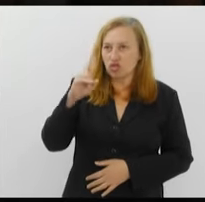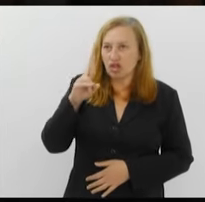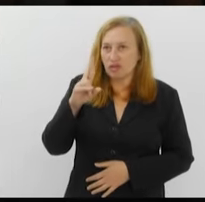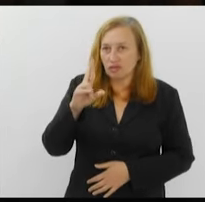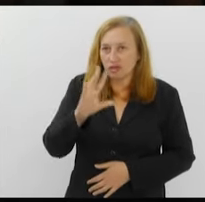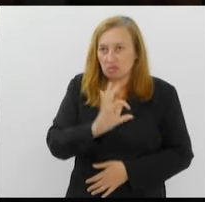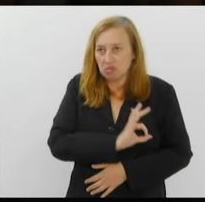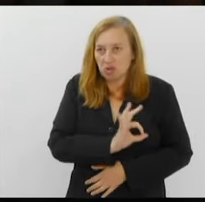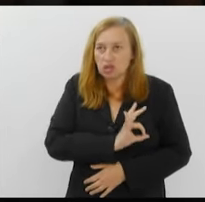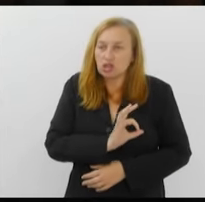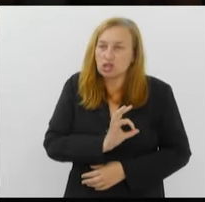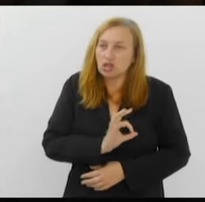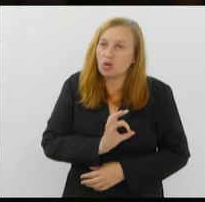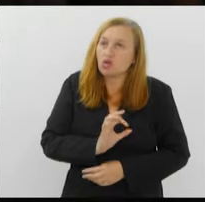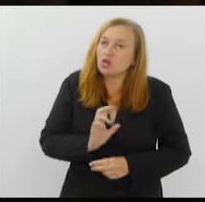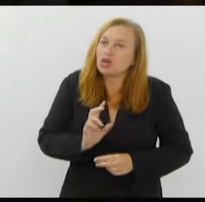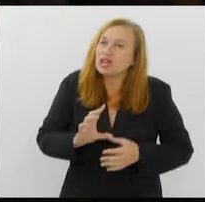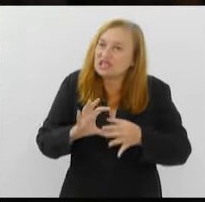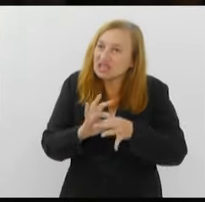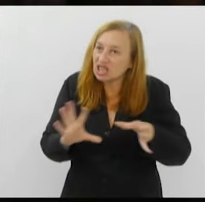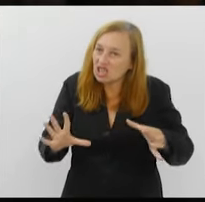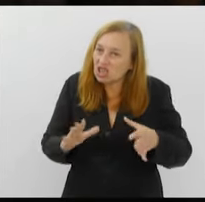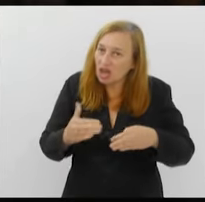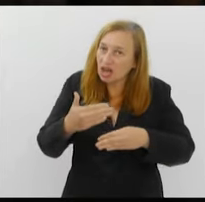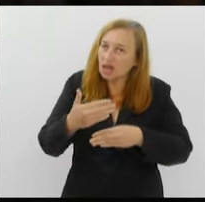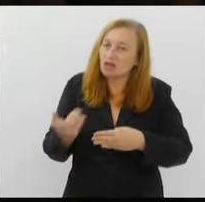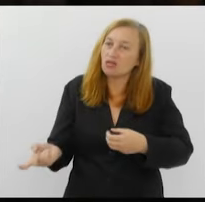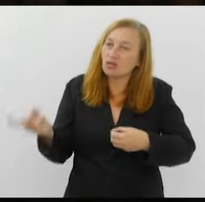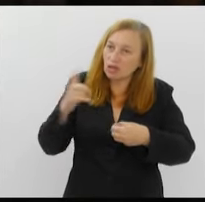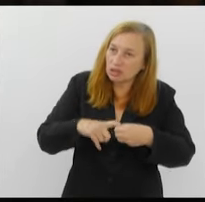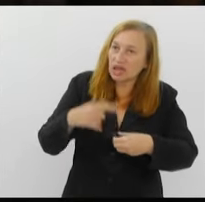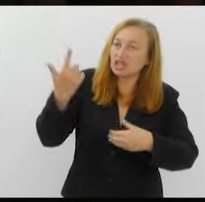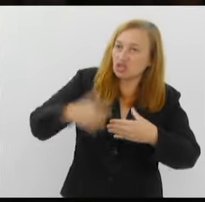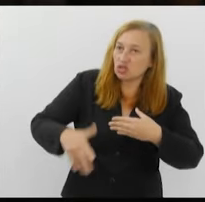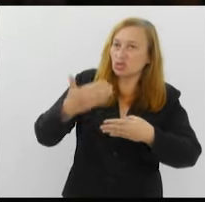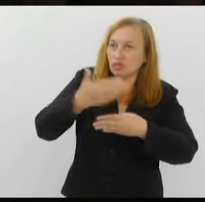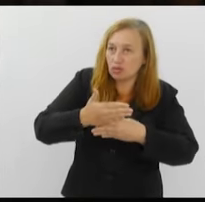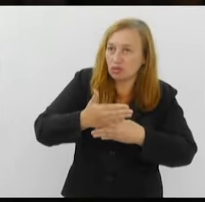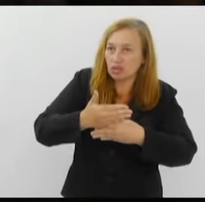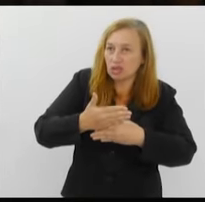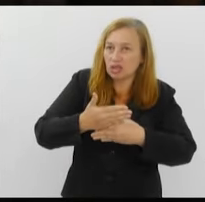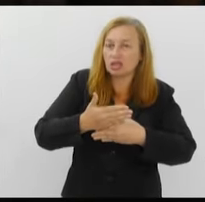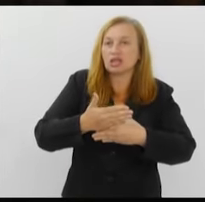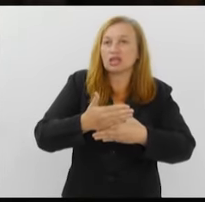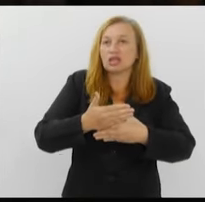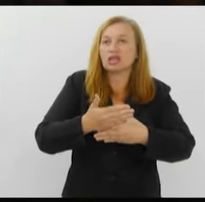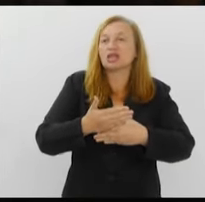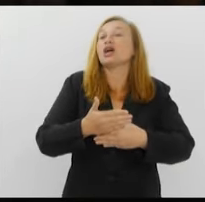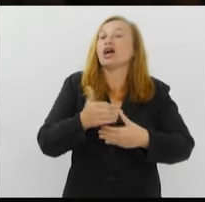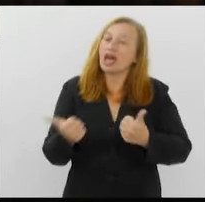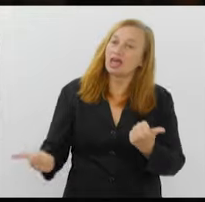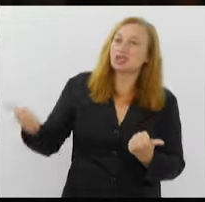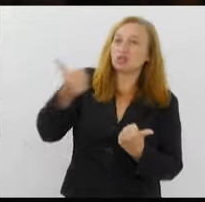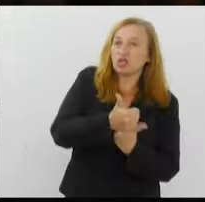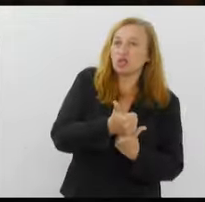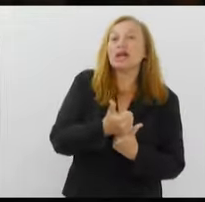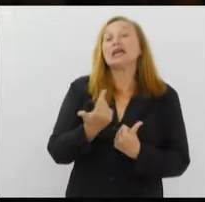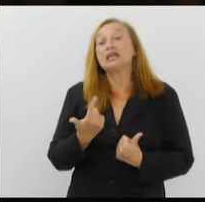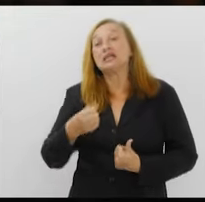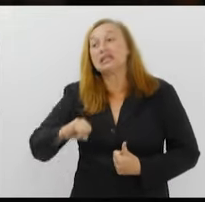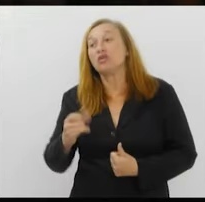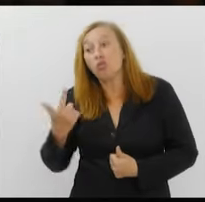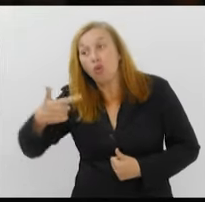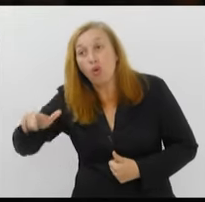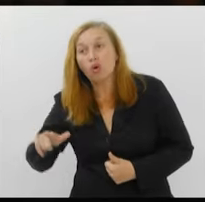manter, ou seja, deixar recolocar, é exonerado e coloca outro. Se o outro deixar